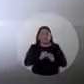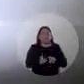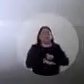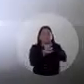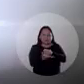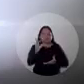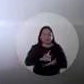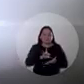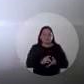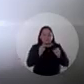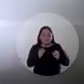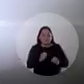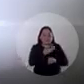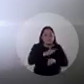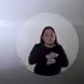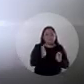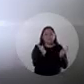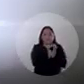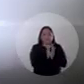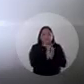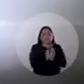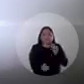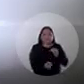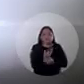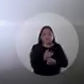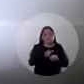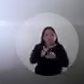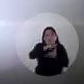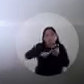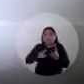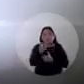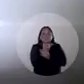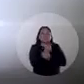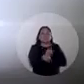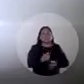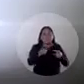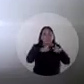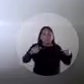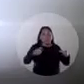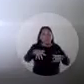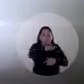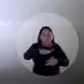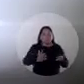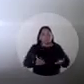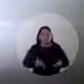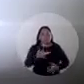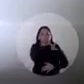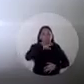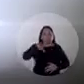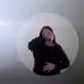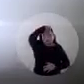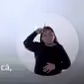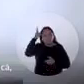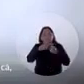muita coisa. Dava para ter treinado equipes, criado protocolos de segurança, ampliado a rede de atendimento